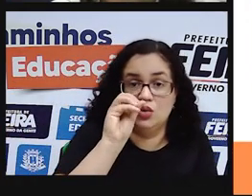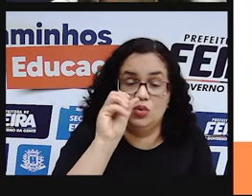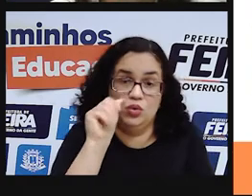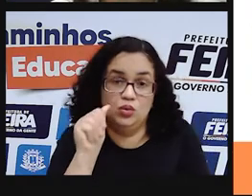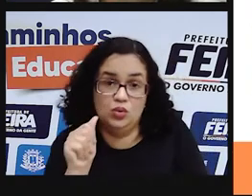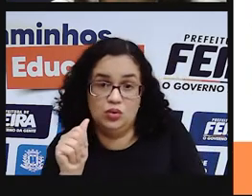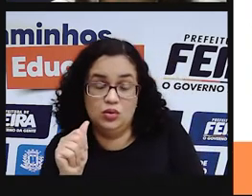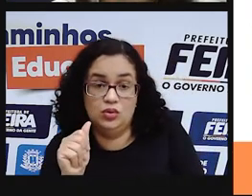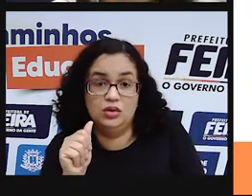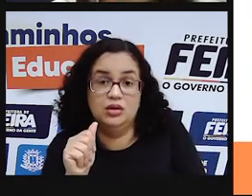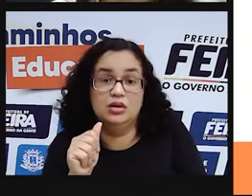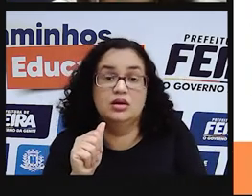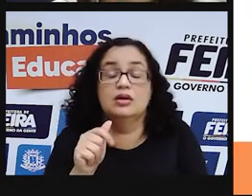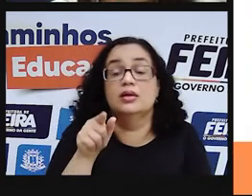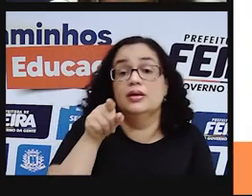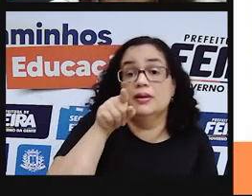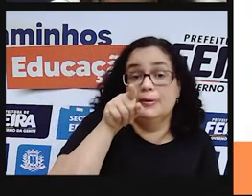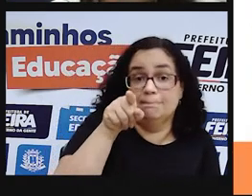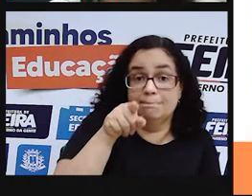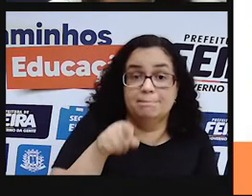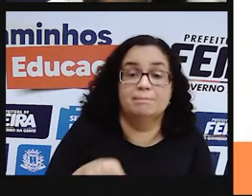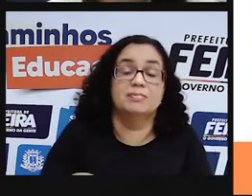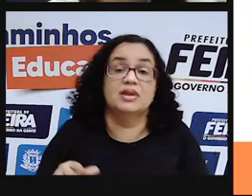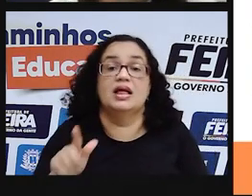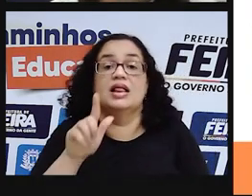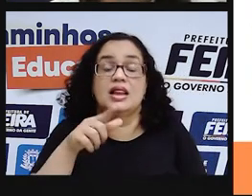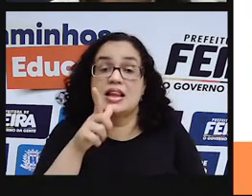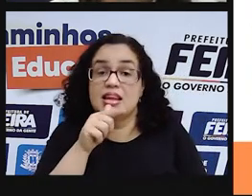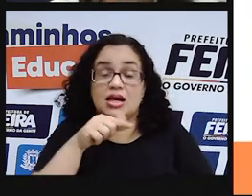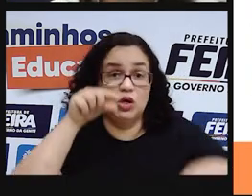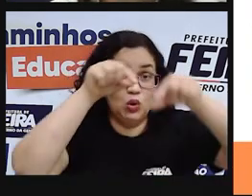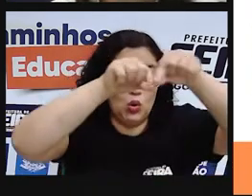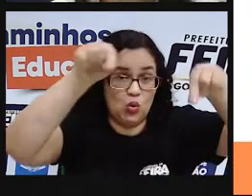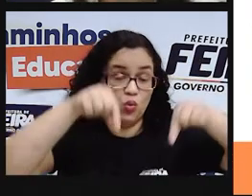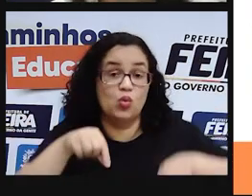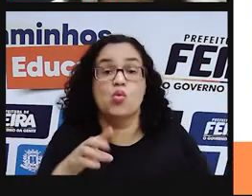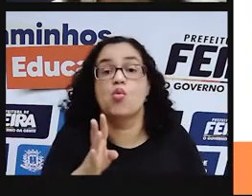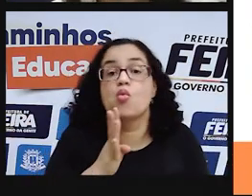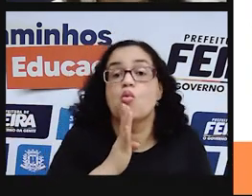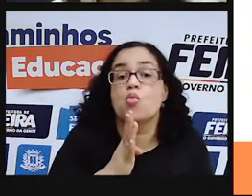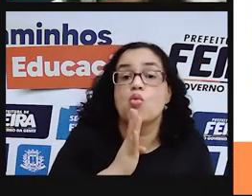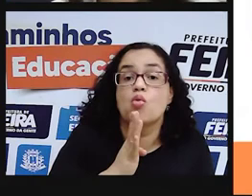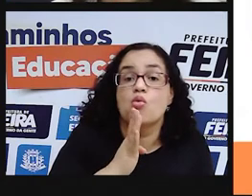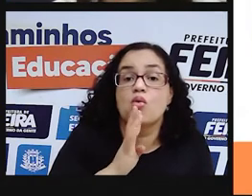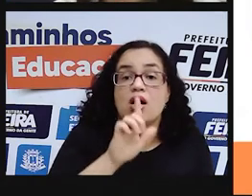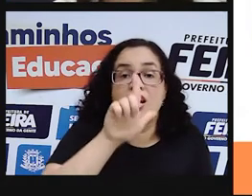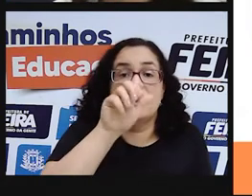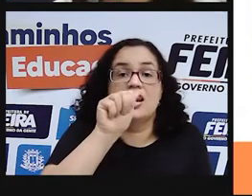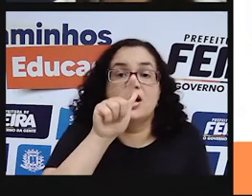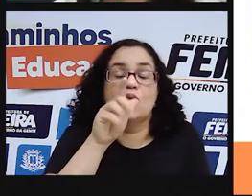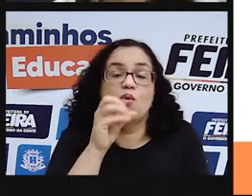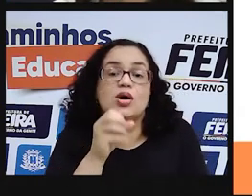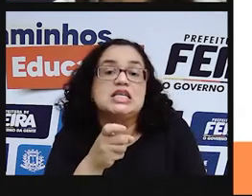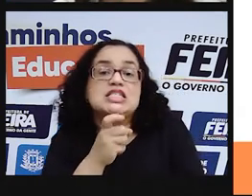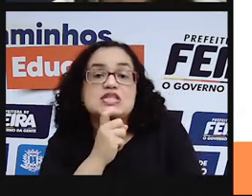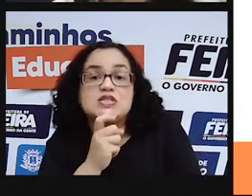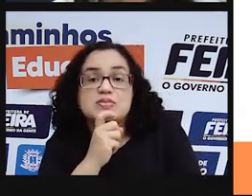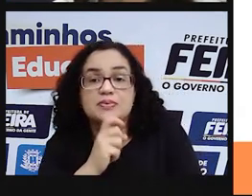raso aí Onde foi construído o Parque da Lagoa essa Lagoa que ficou também conhecida como Lagoa do geladinho